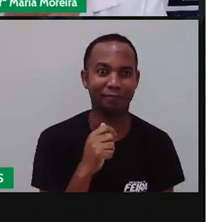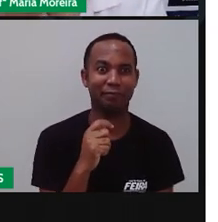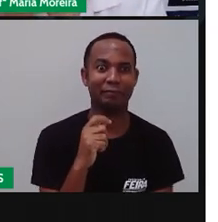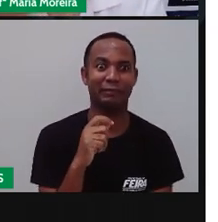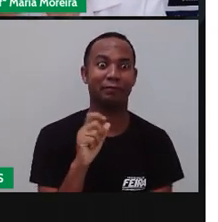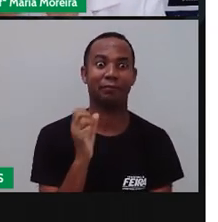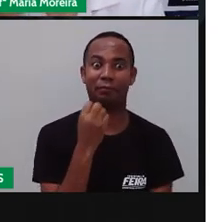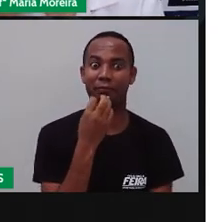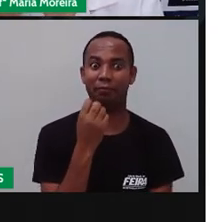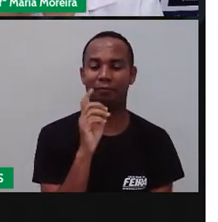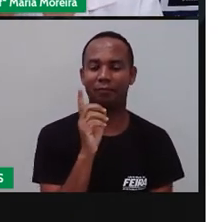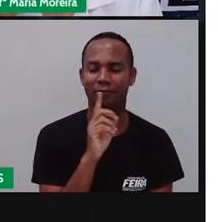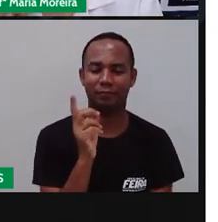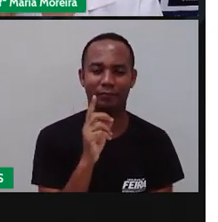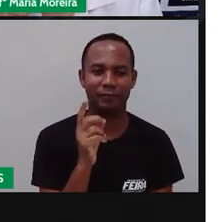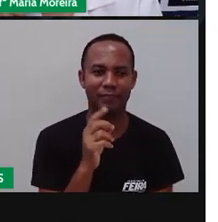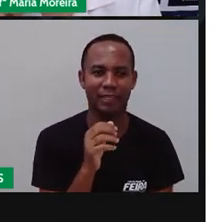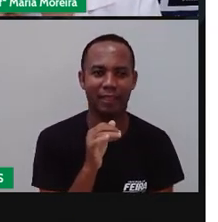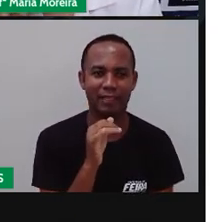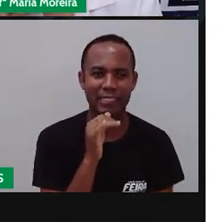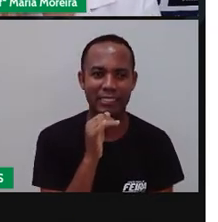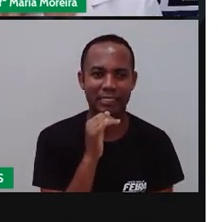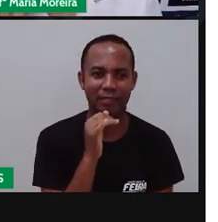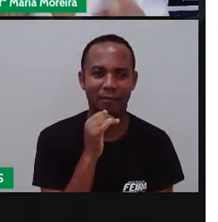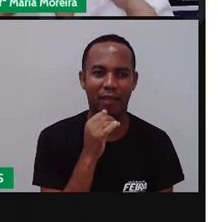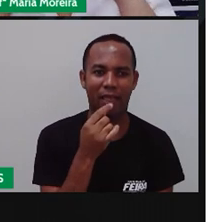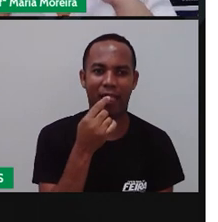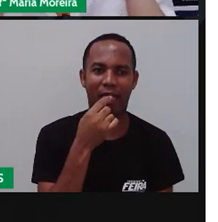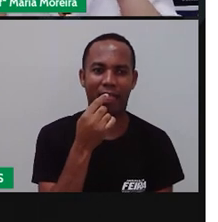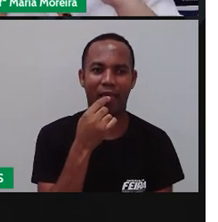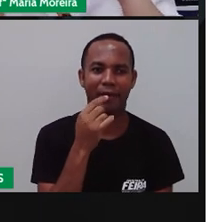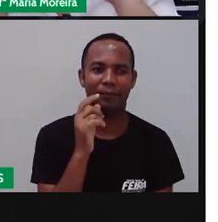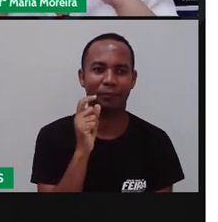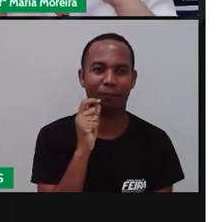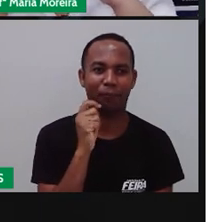Porque quando eu ponho alguma coisa azeda na boca,